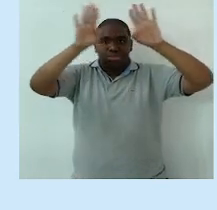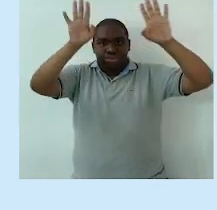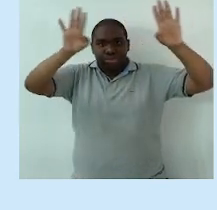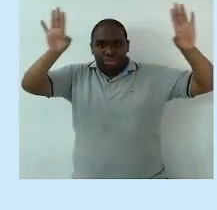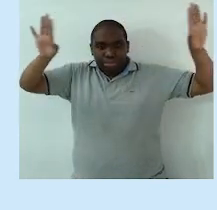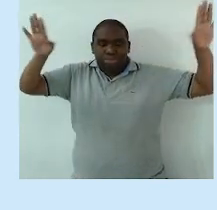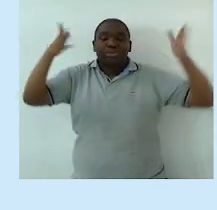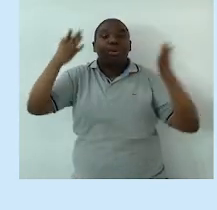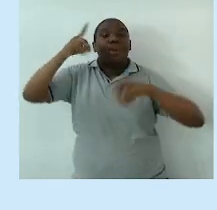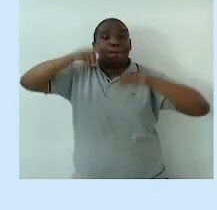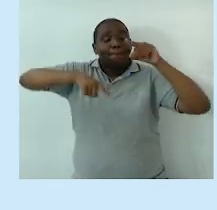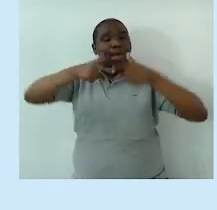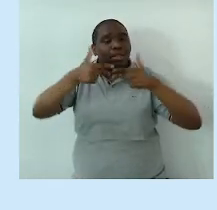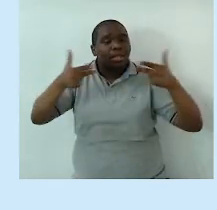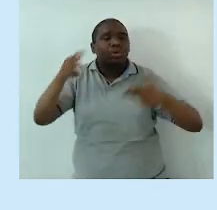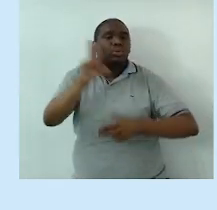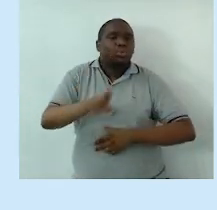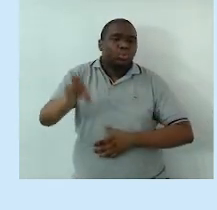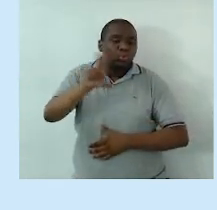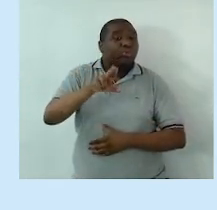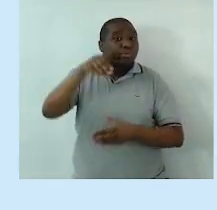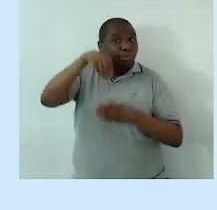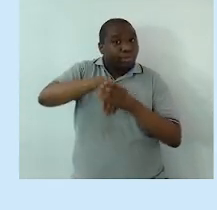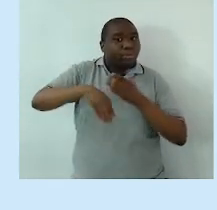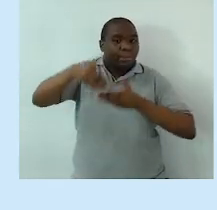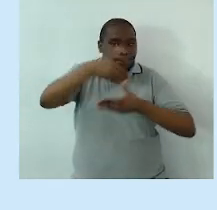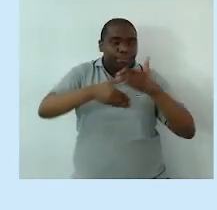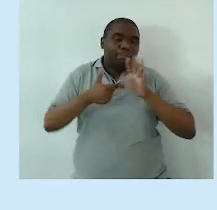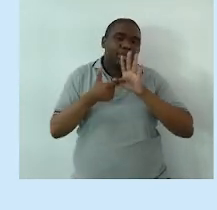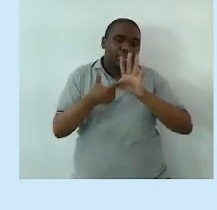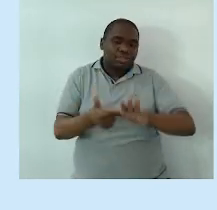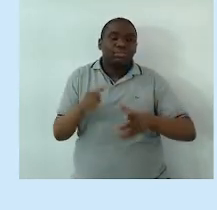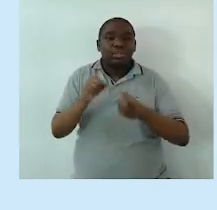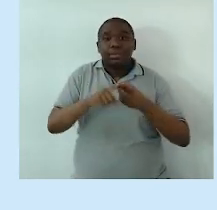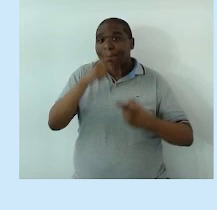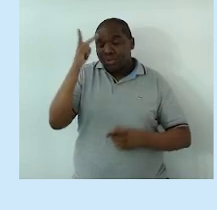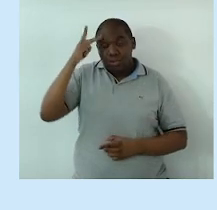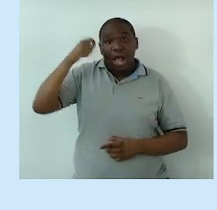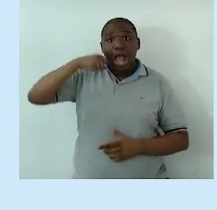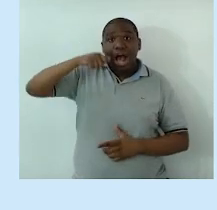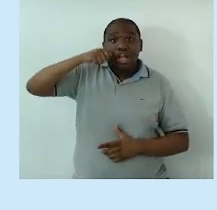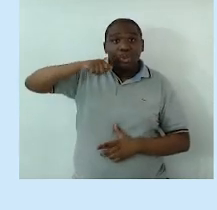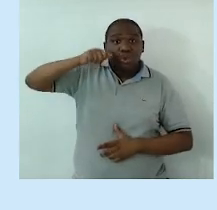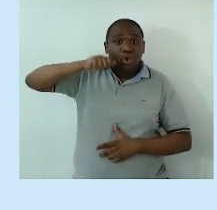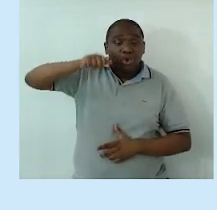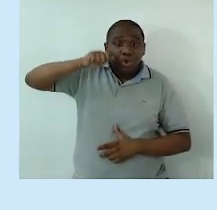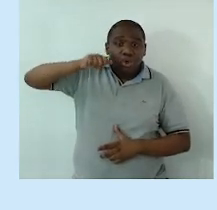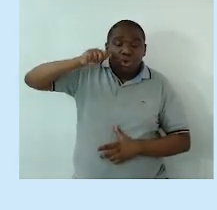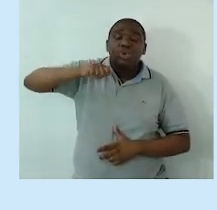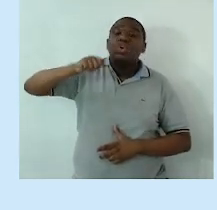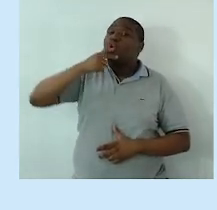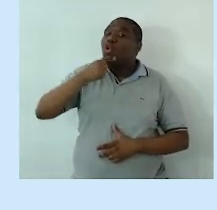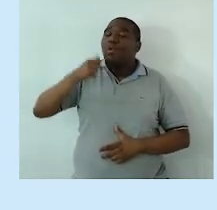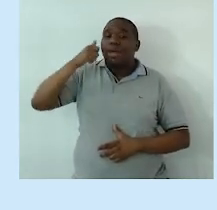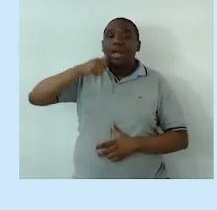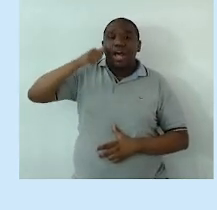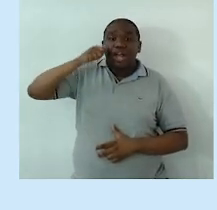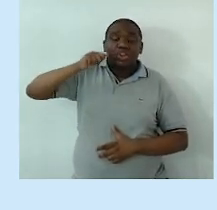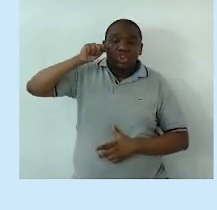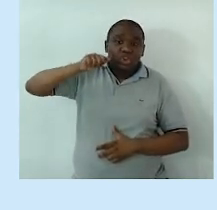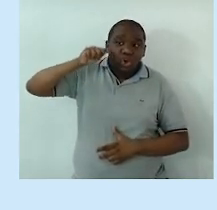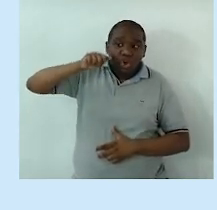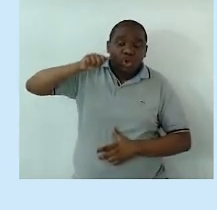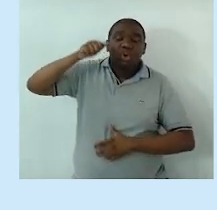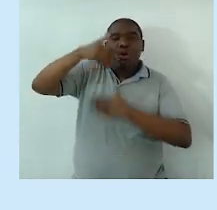o material utilizado em cena. Os atores, que vão interpretar a história e o texto da obra que